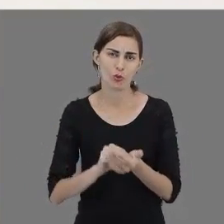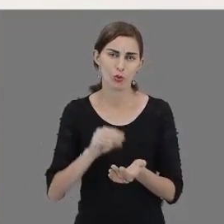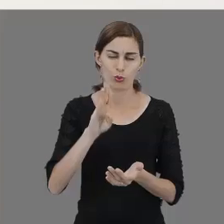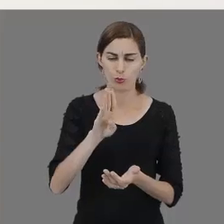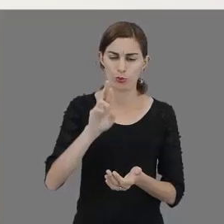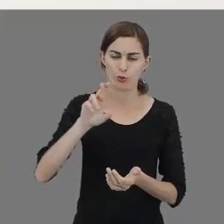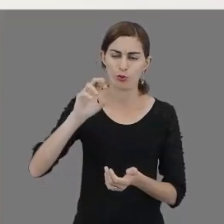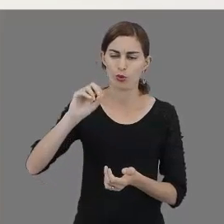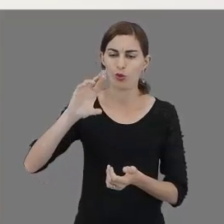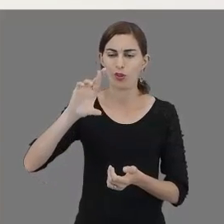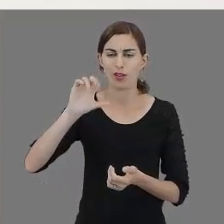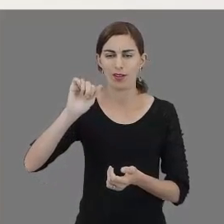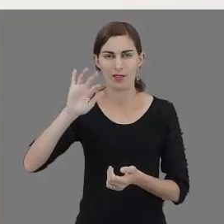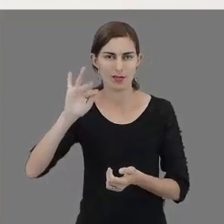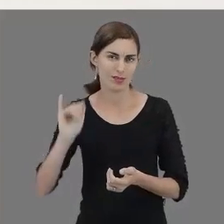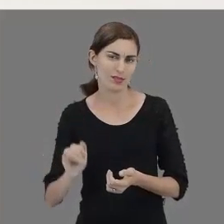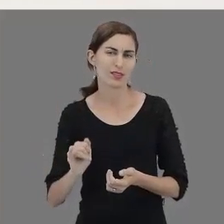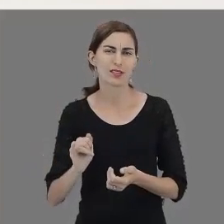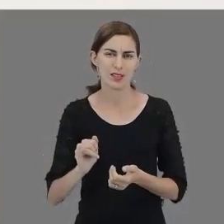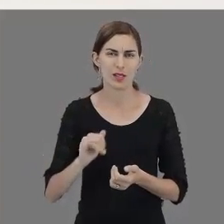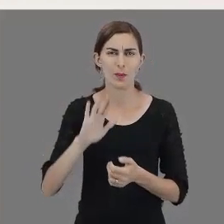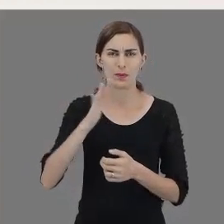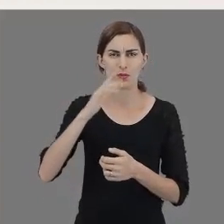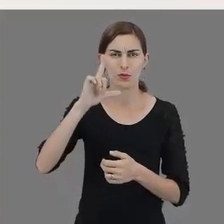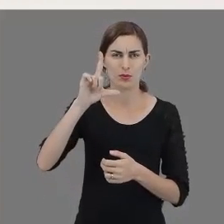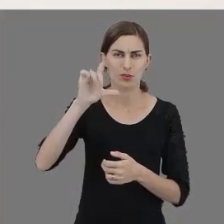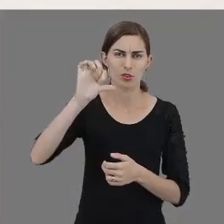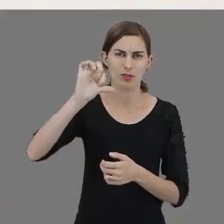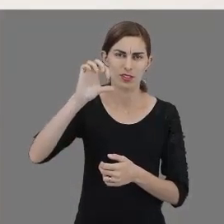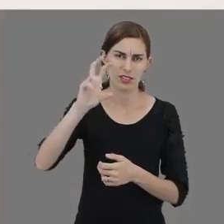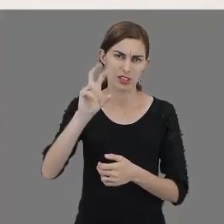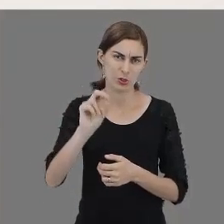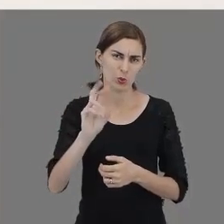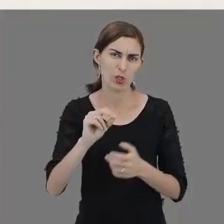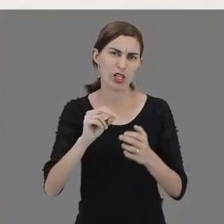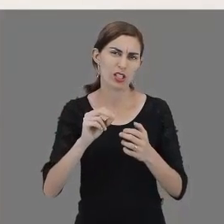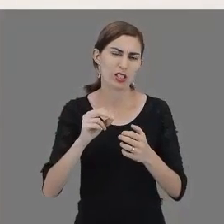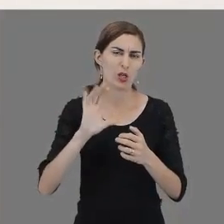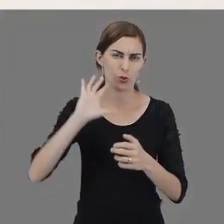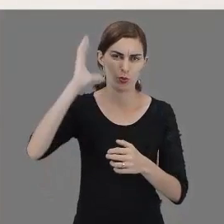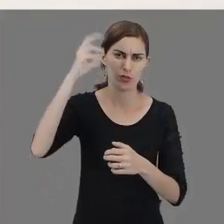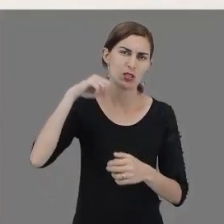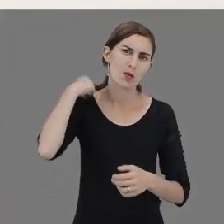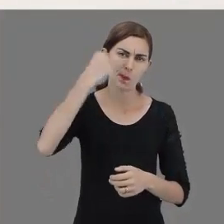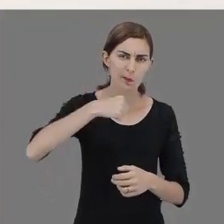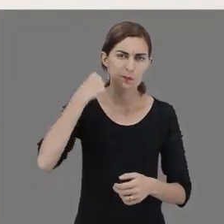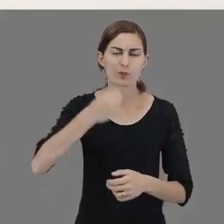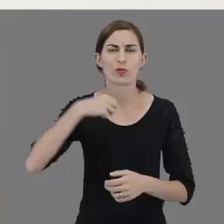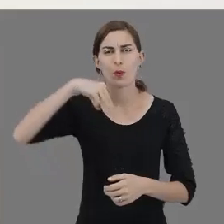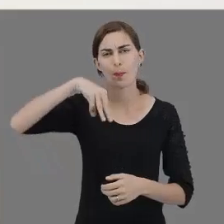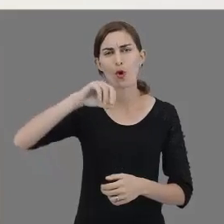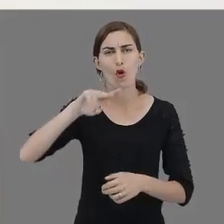gente tem, a partir de 1950, vários movimentos